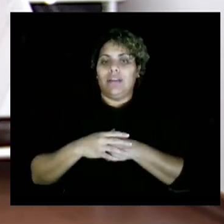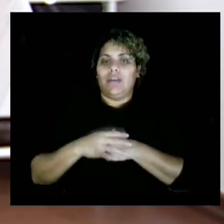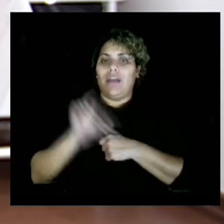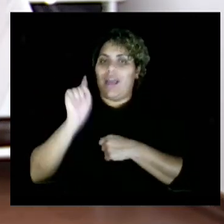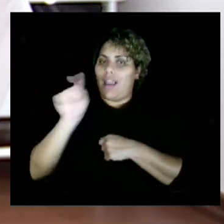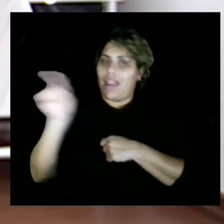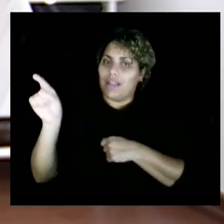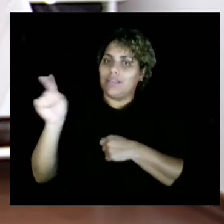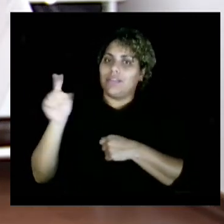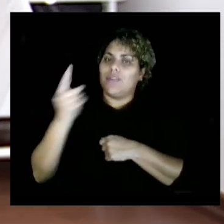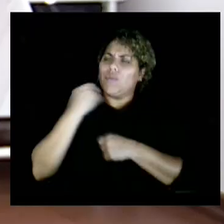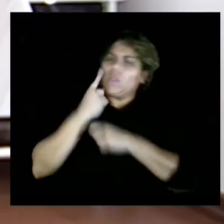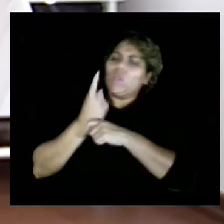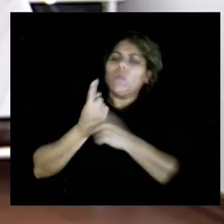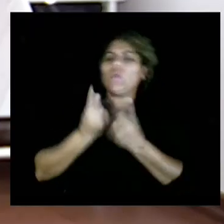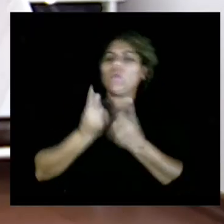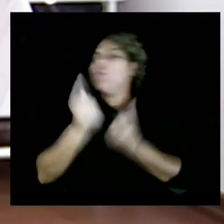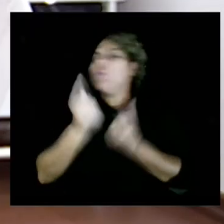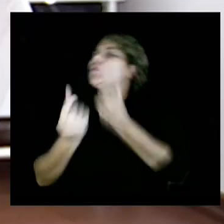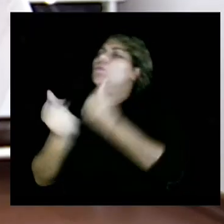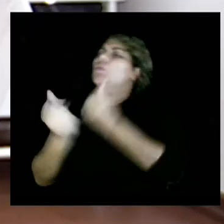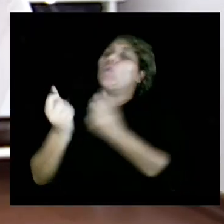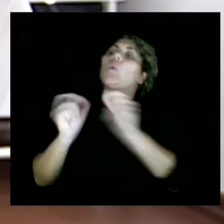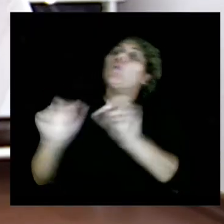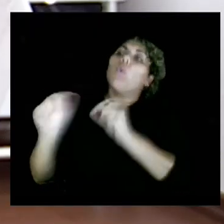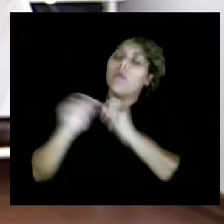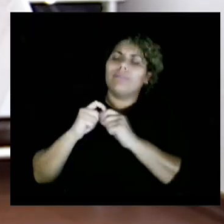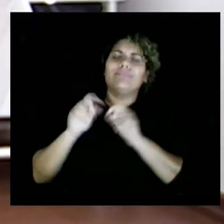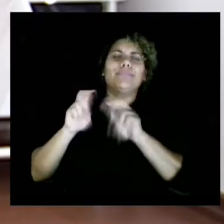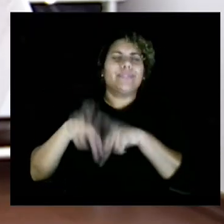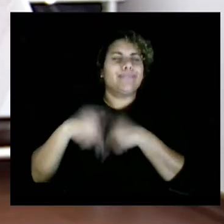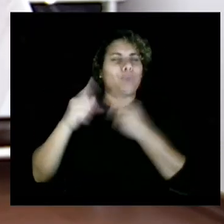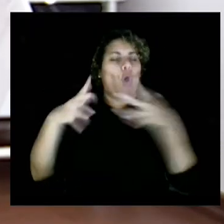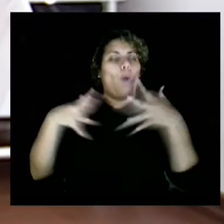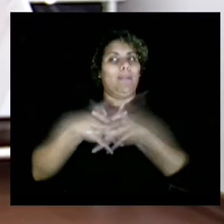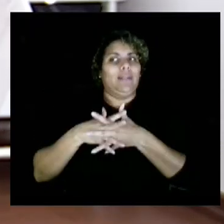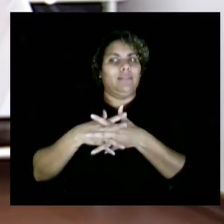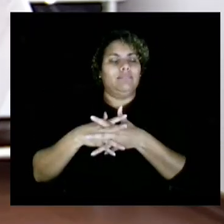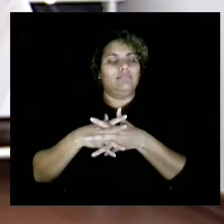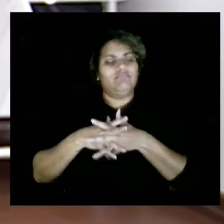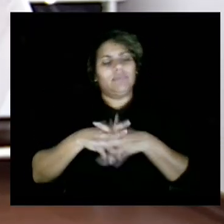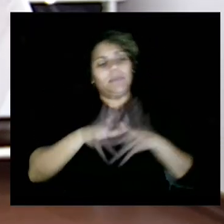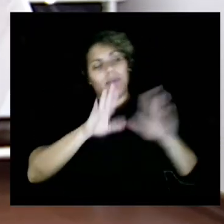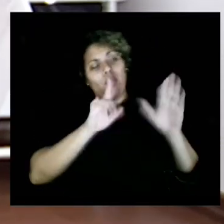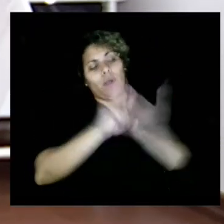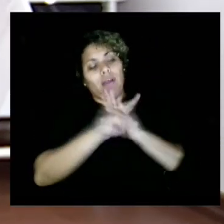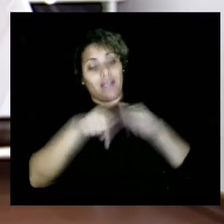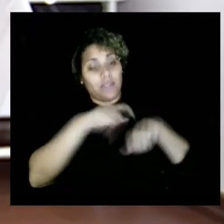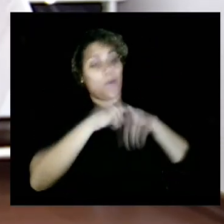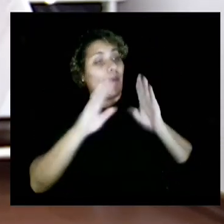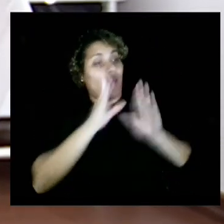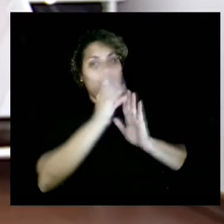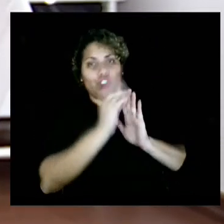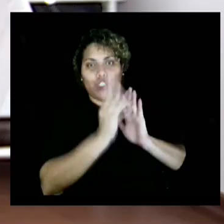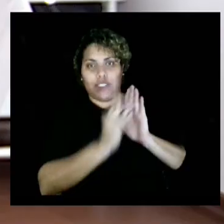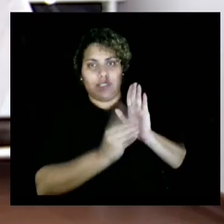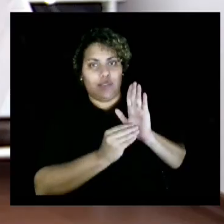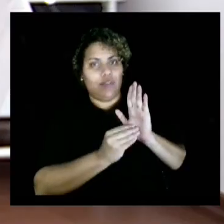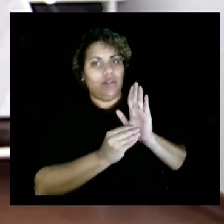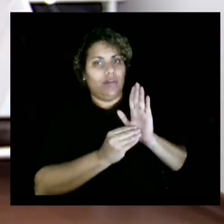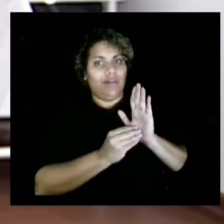né? Sim. Então, assim, é complicado. E nesse momento, como que está a sua agenda? Mais